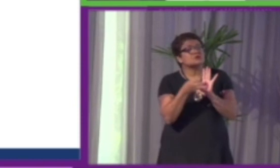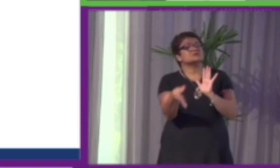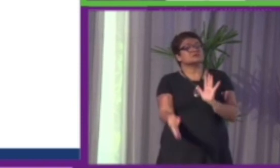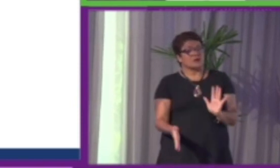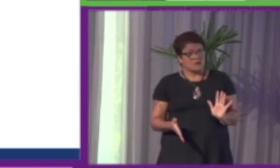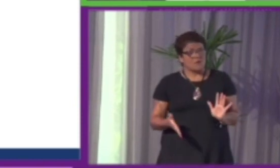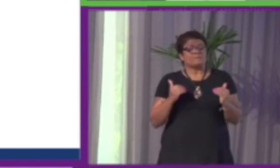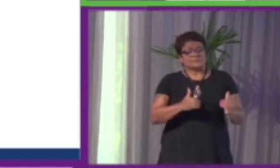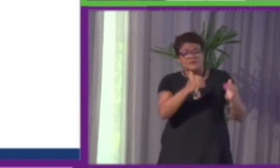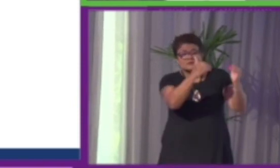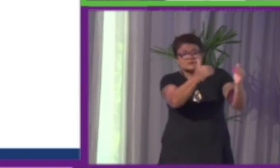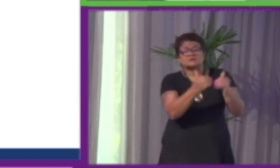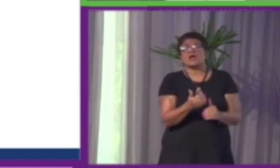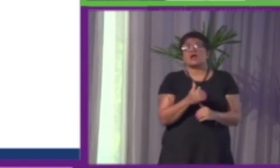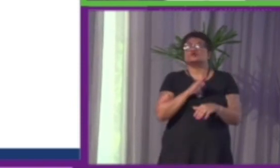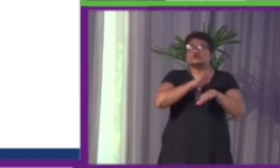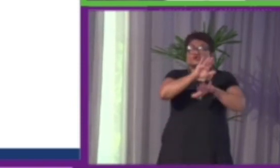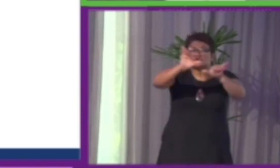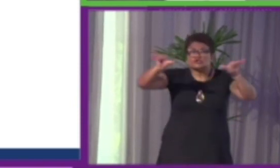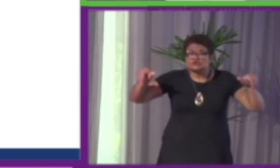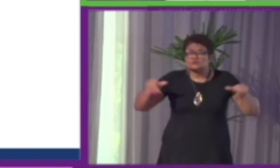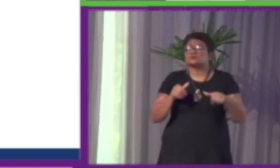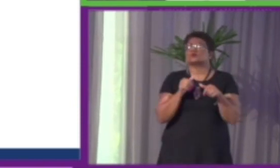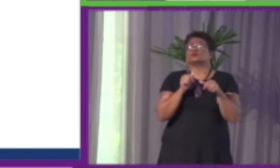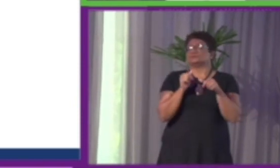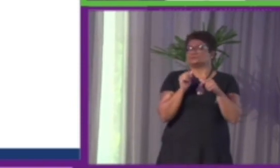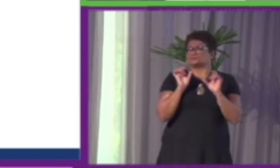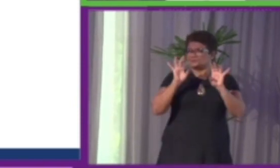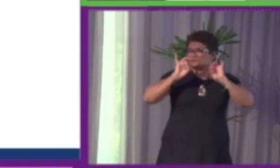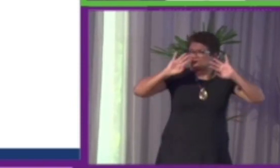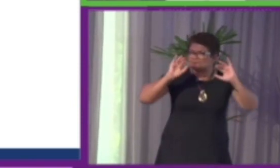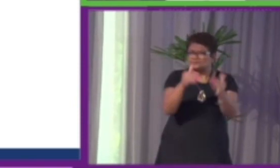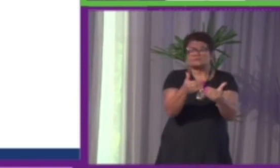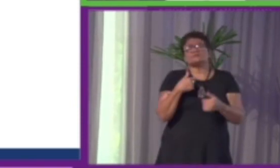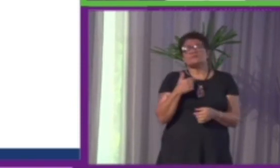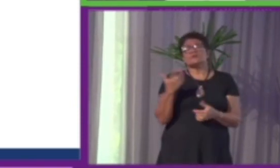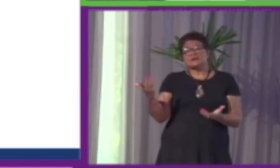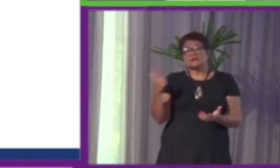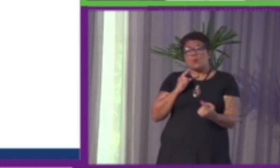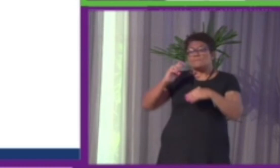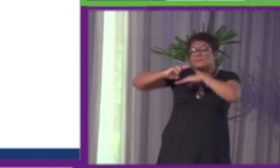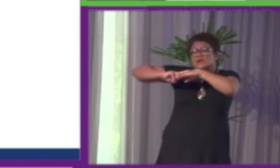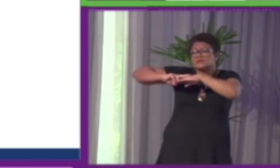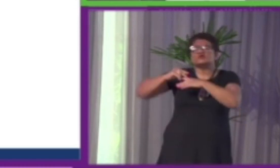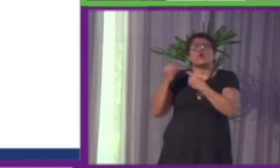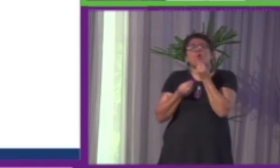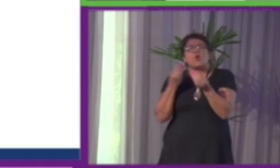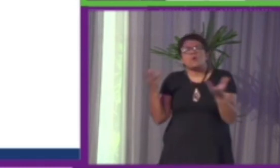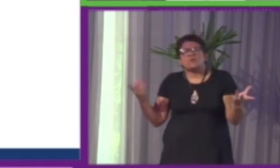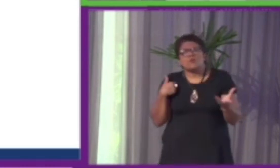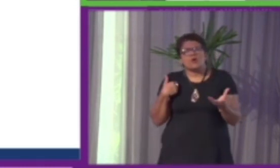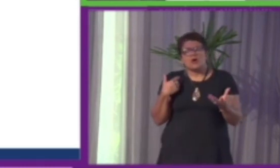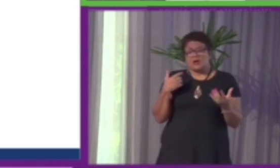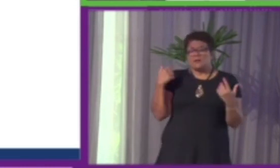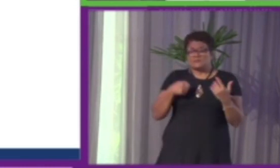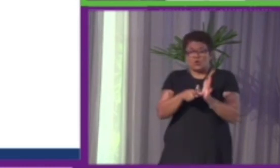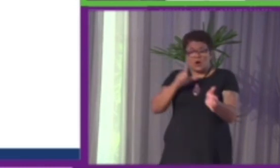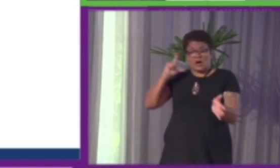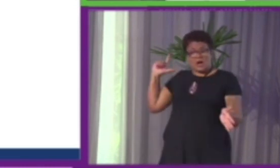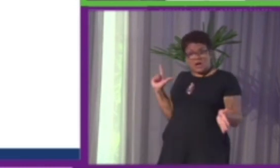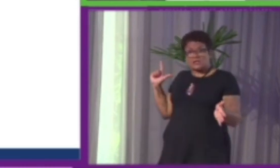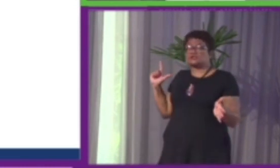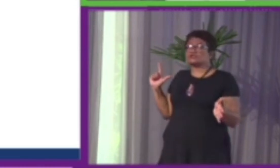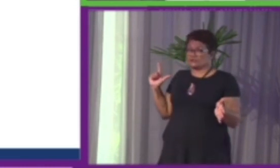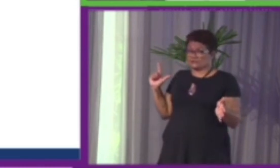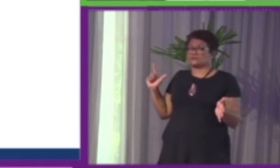como é que eu devo seguir esse paciente, então várias dúvidas a gente tentou se antecipar e até oferecendo que seria um protocolo